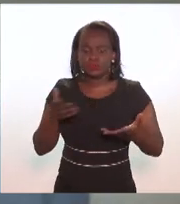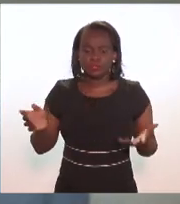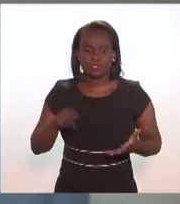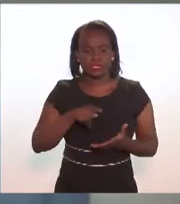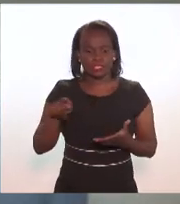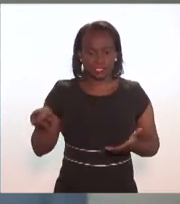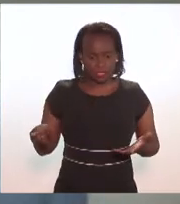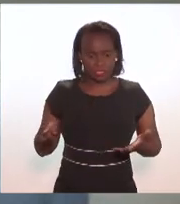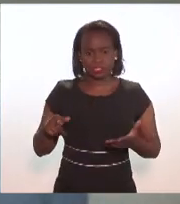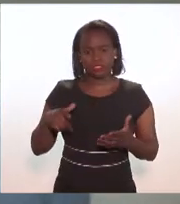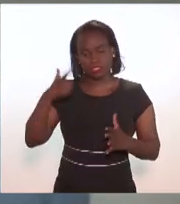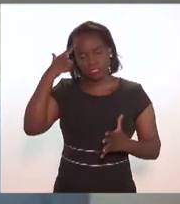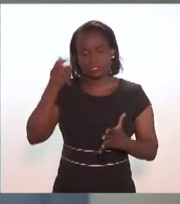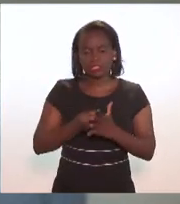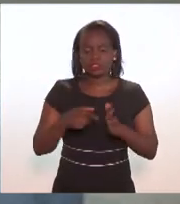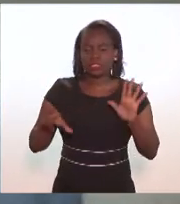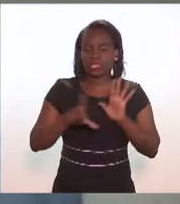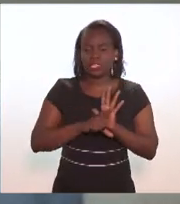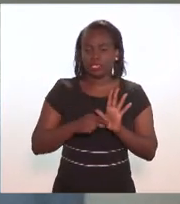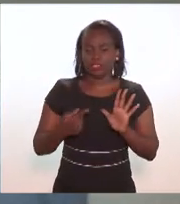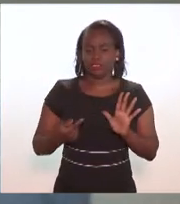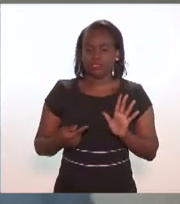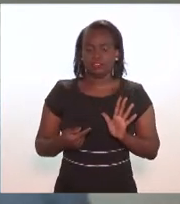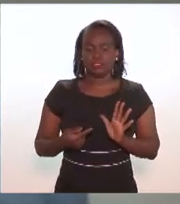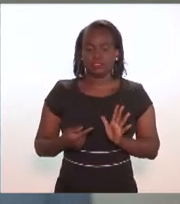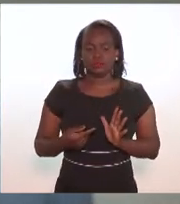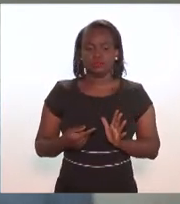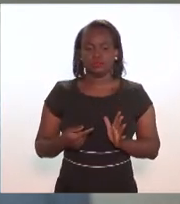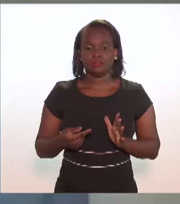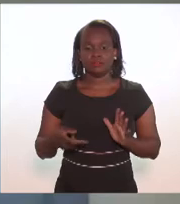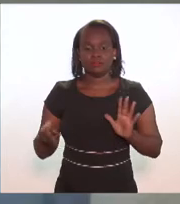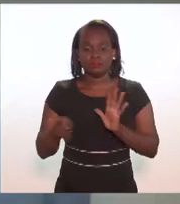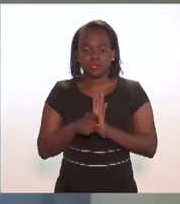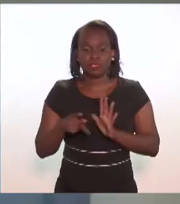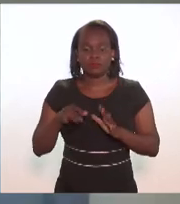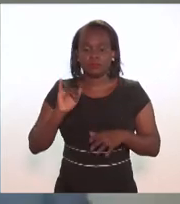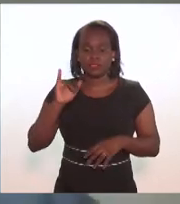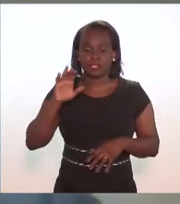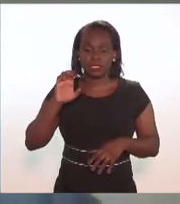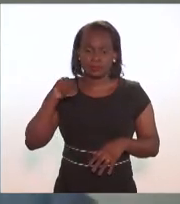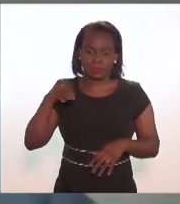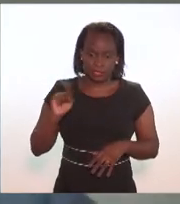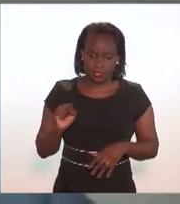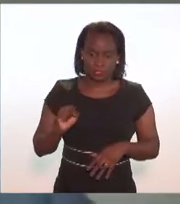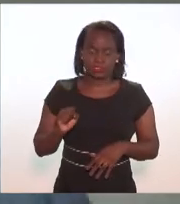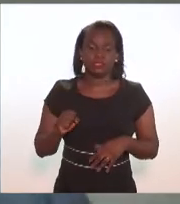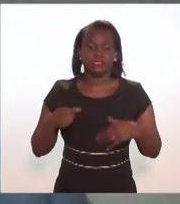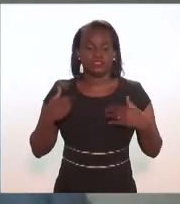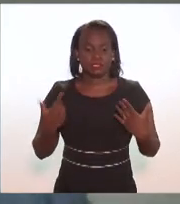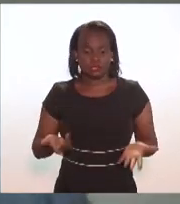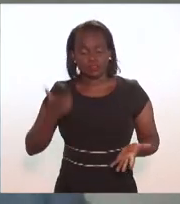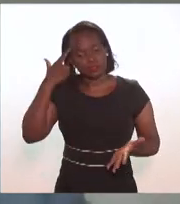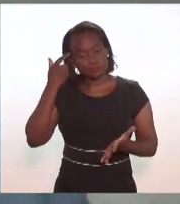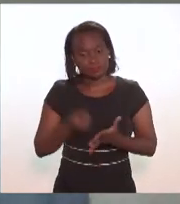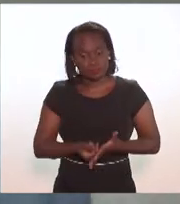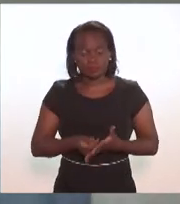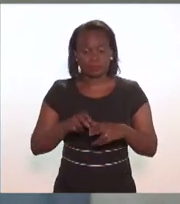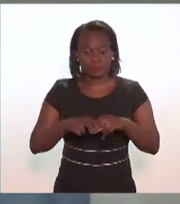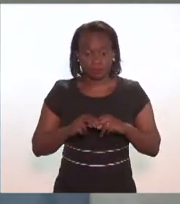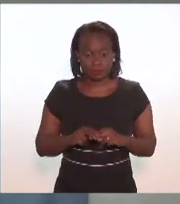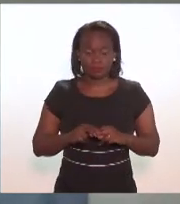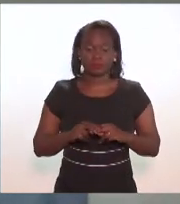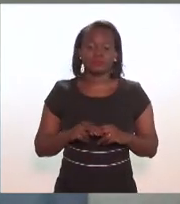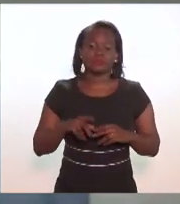distribuição definidos em lei do bolo de ICMS. Diante dessa decisão,